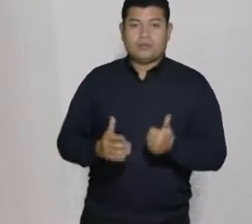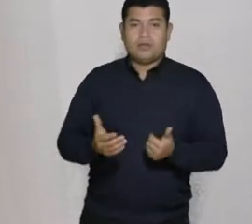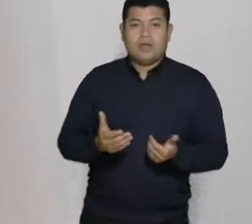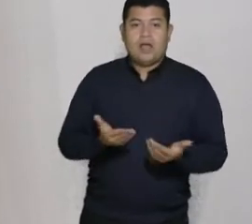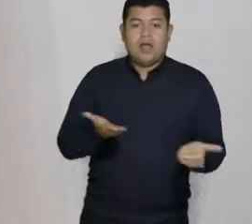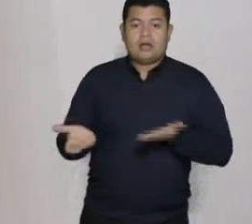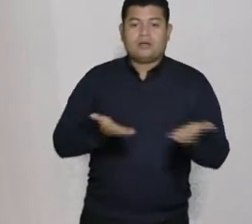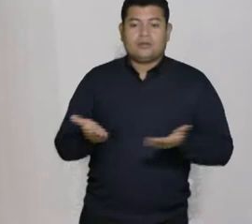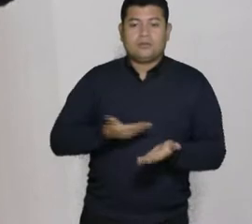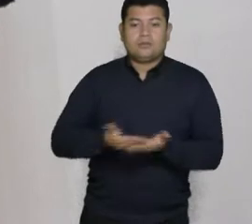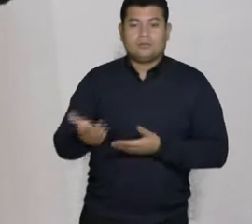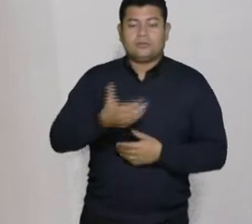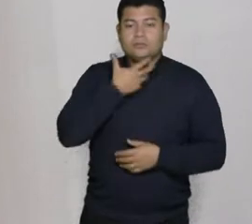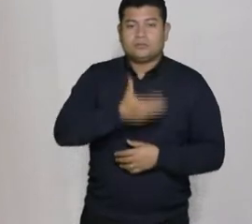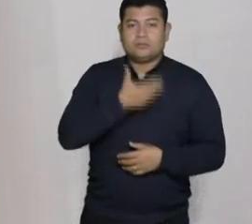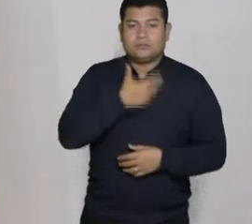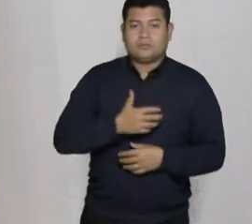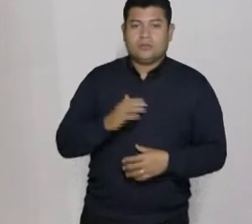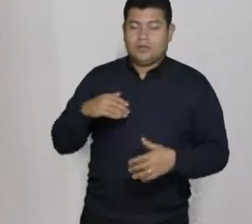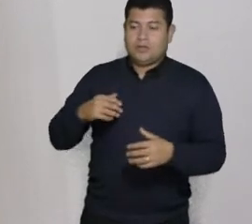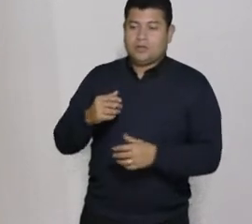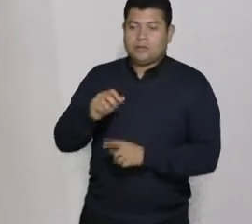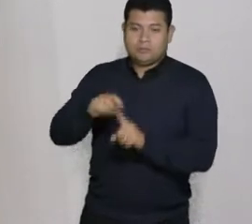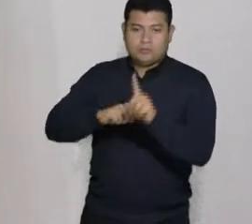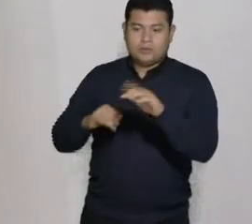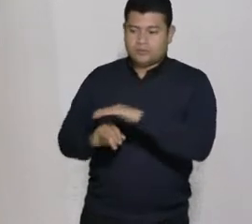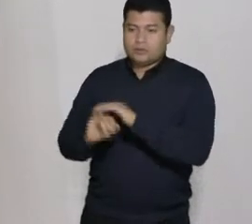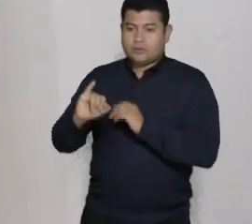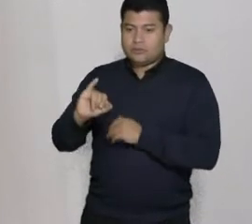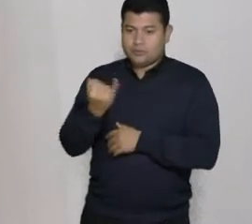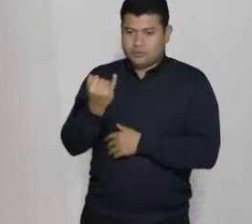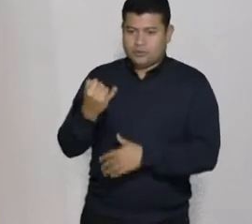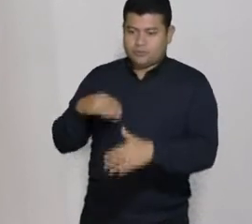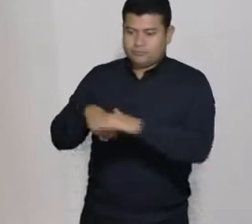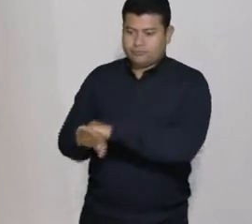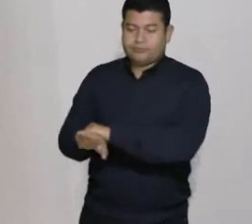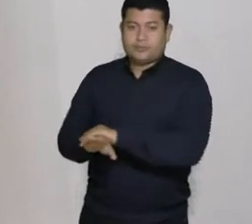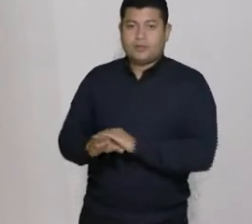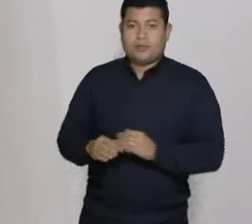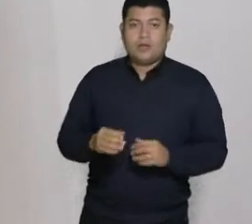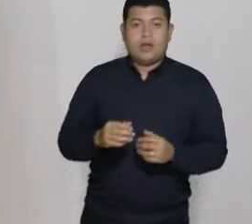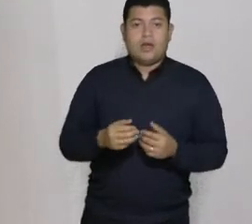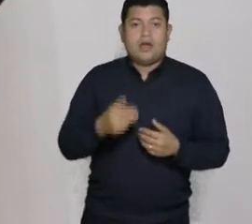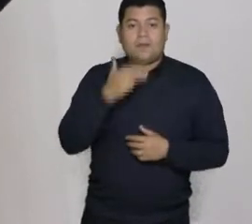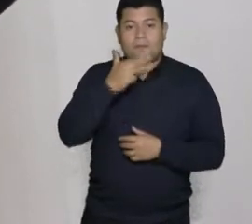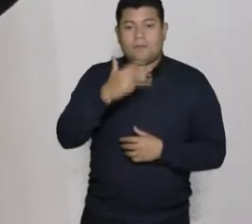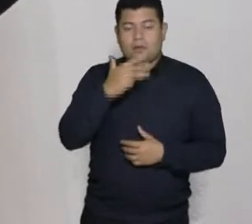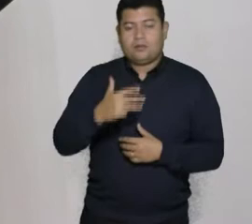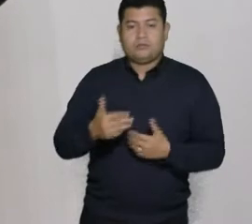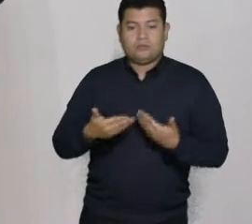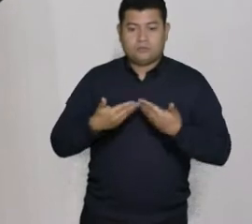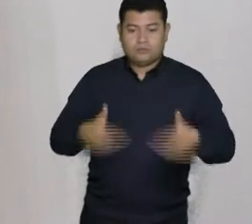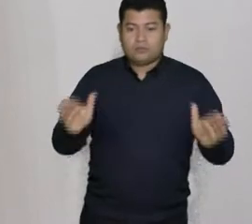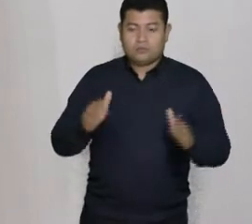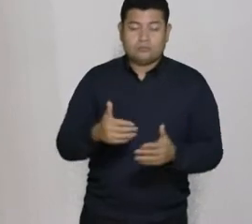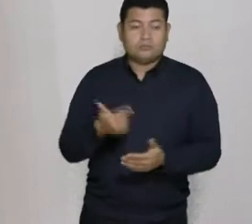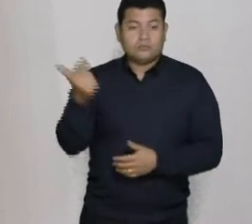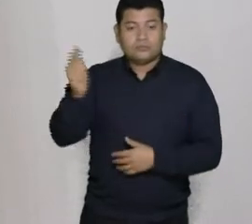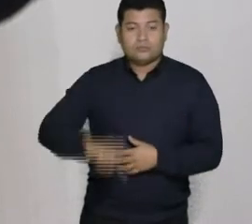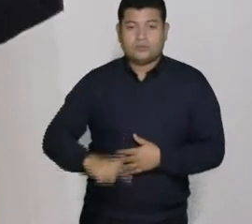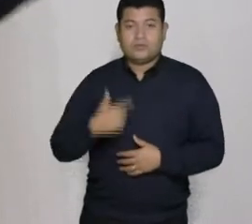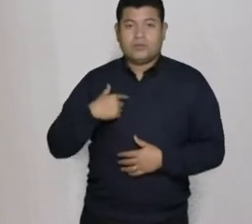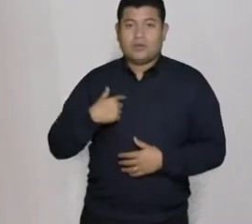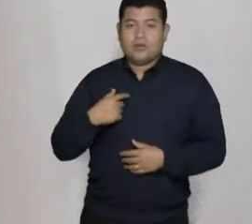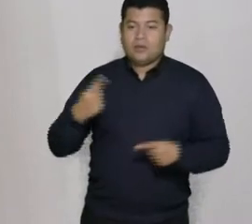dezembro em janeiro se arquivou 30 dias de debate em março se abriu novamente novo debate sobre se